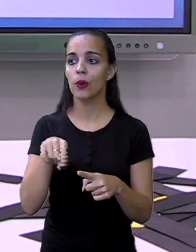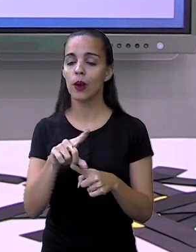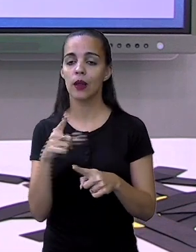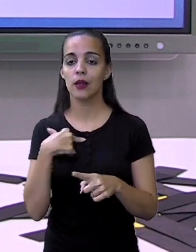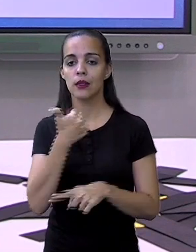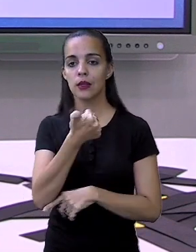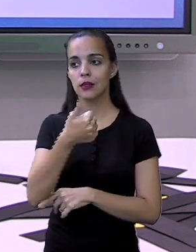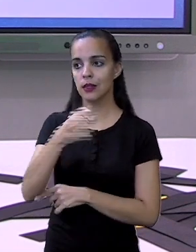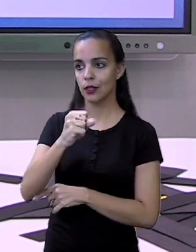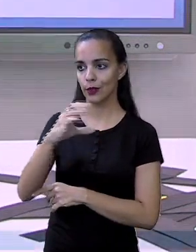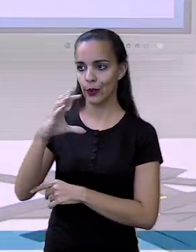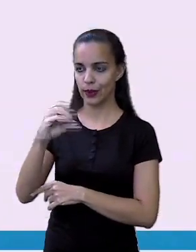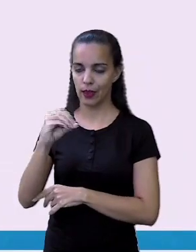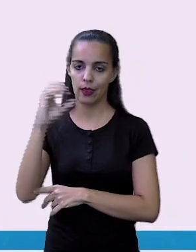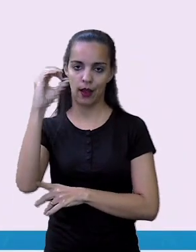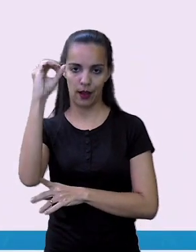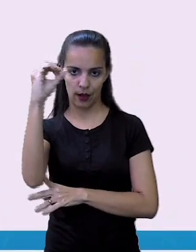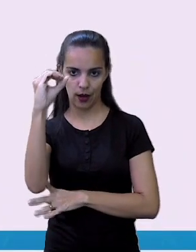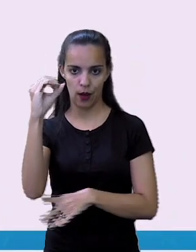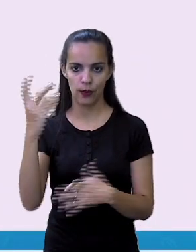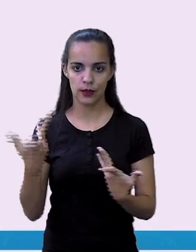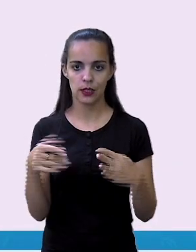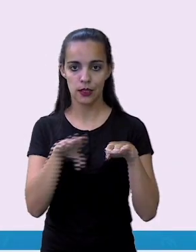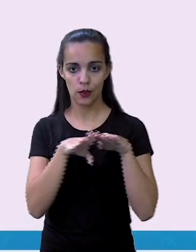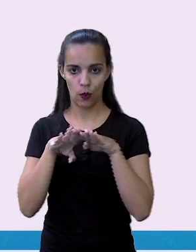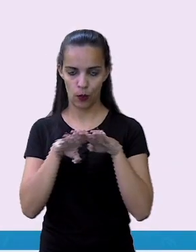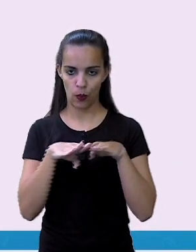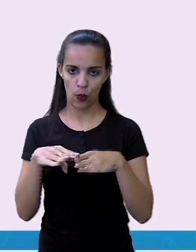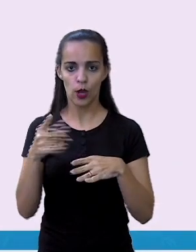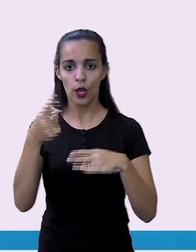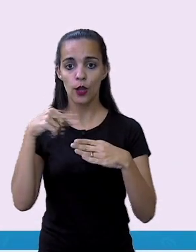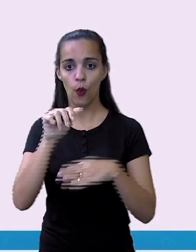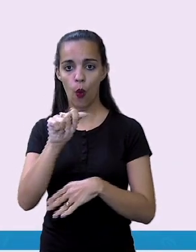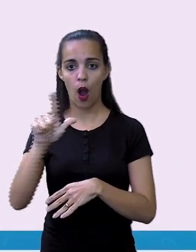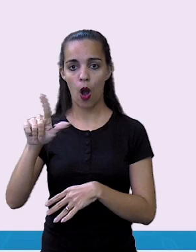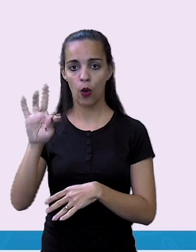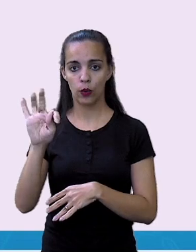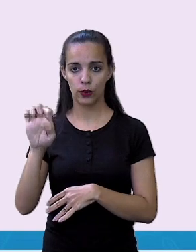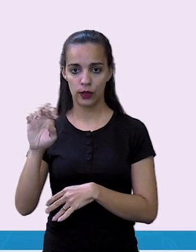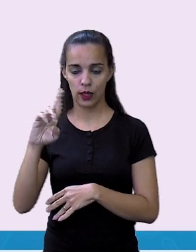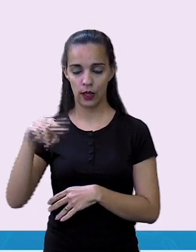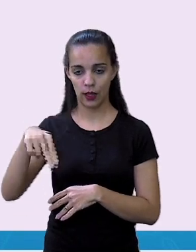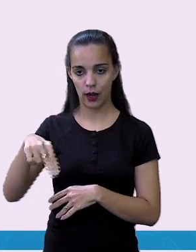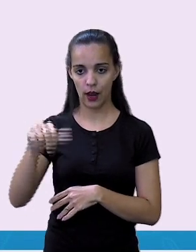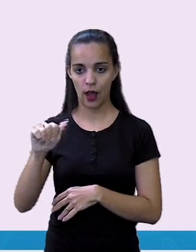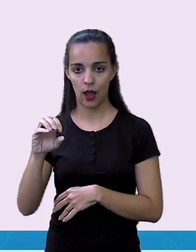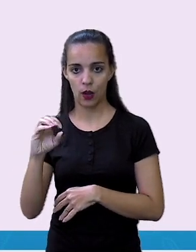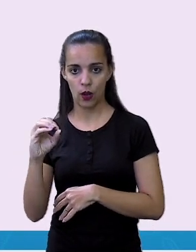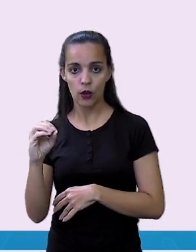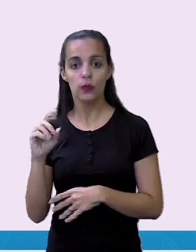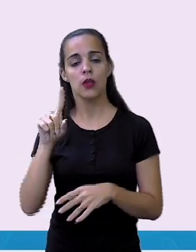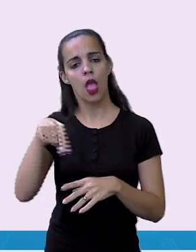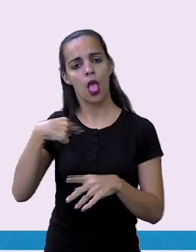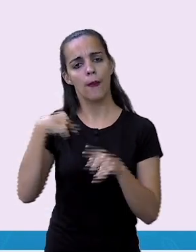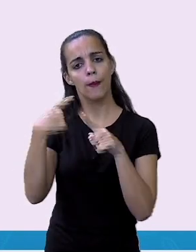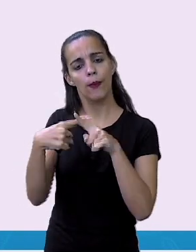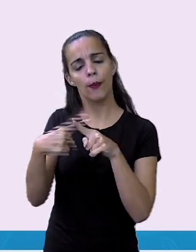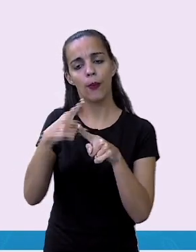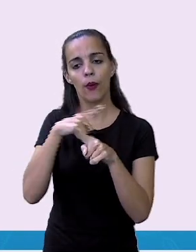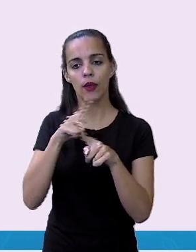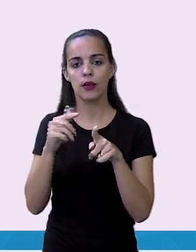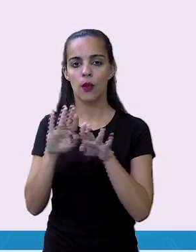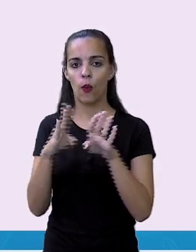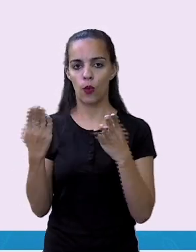Colaterais, a soma dos ângulos é igual a 180, que são suplementares, e os alternos são ângulos congruentes.